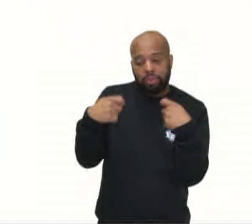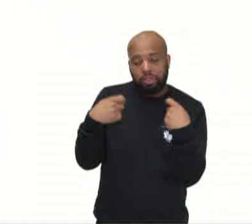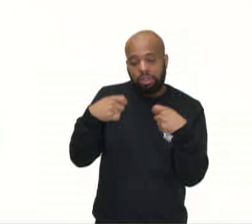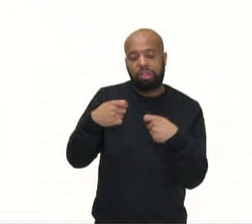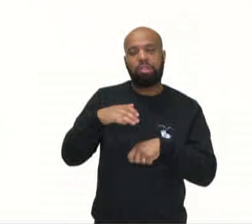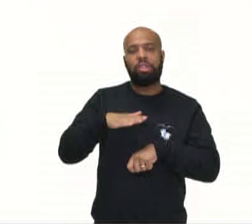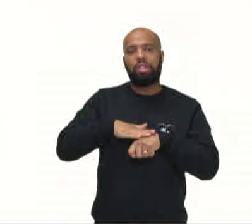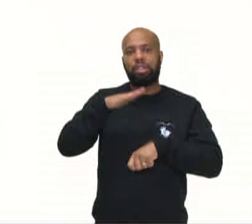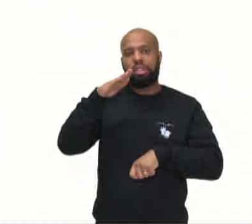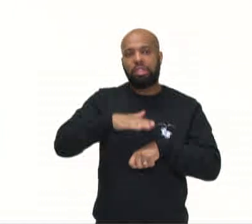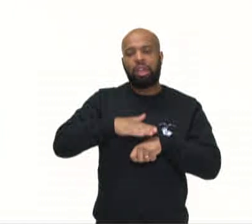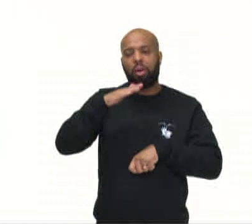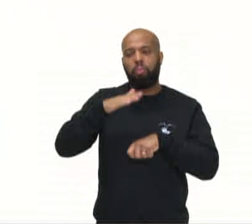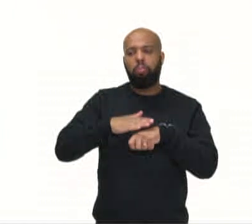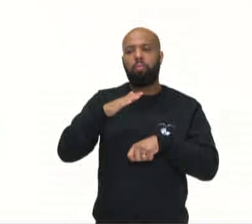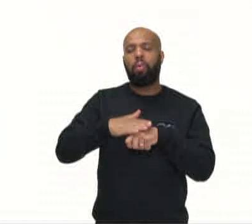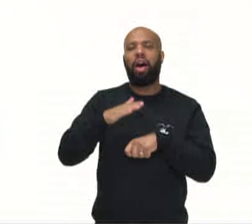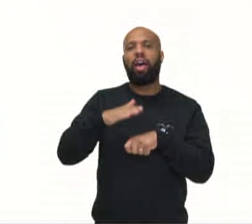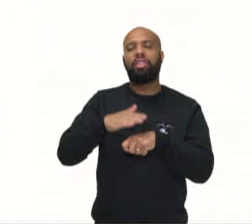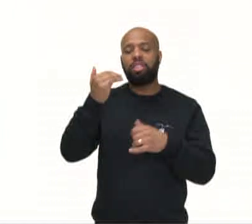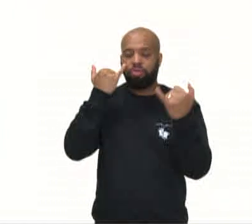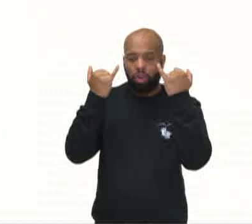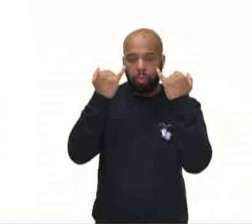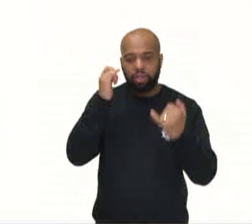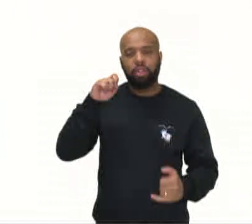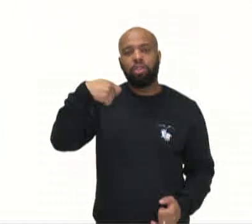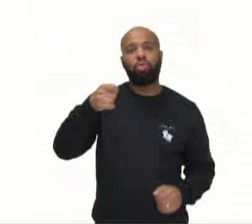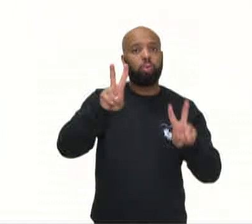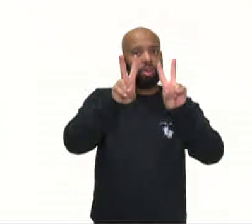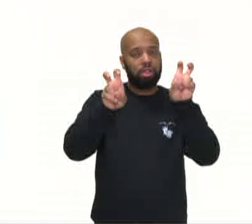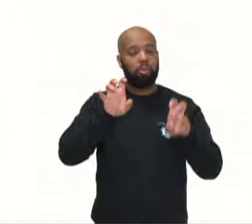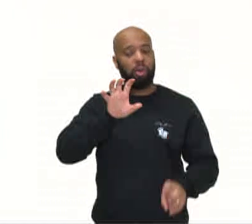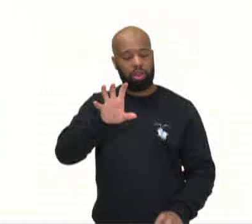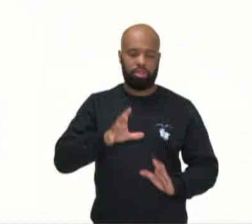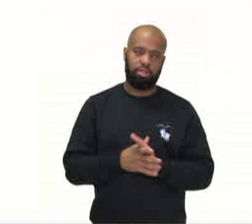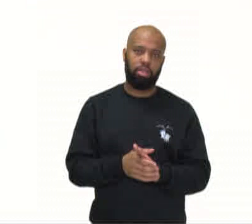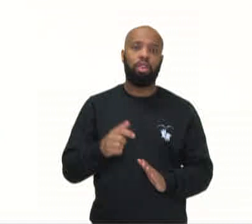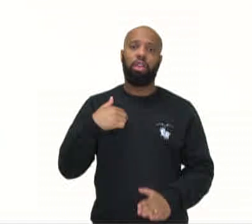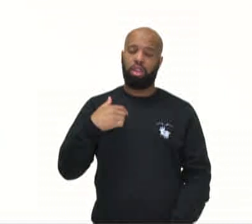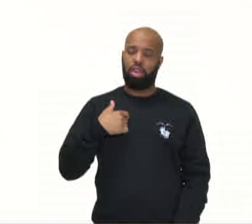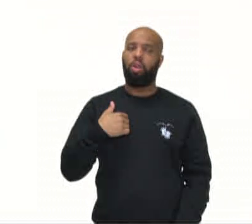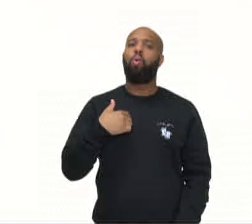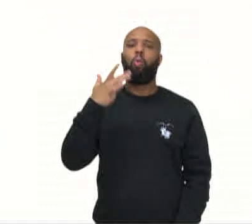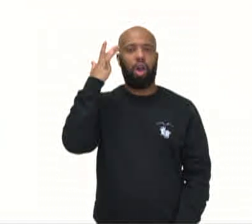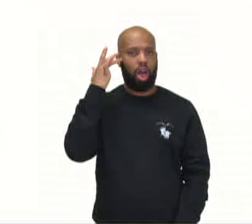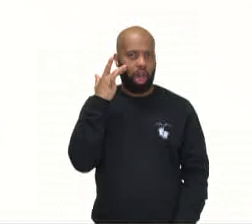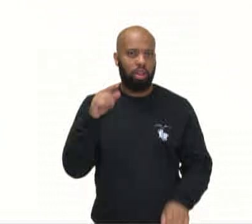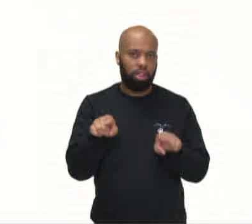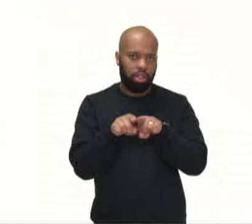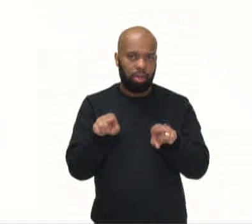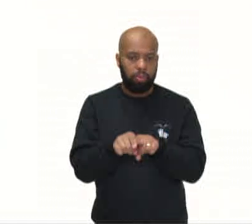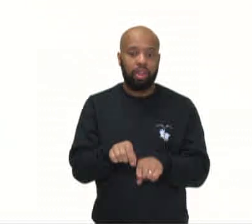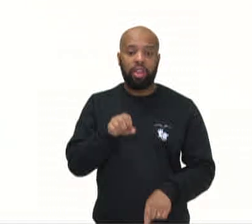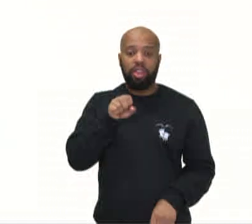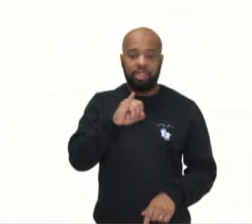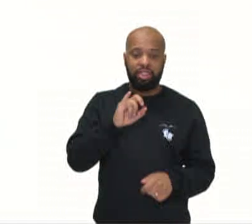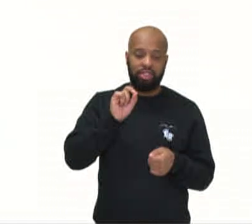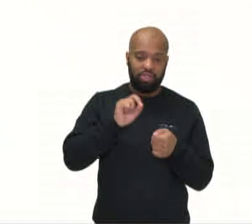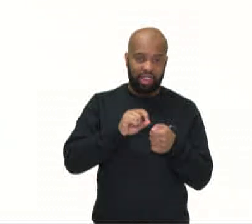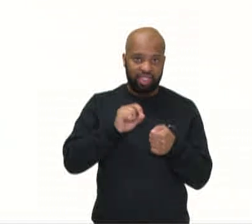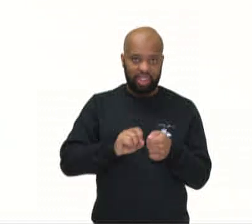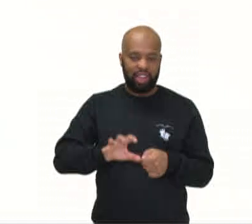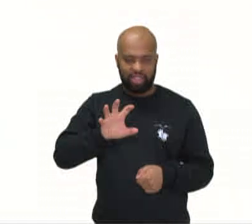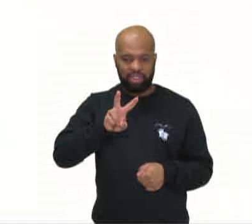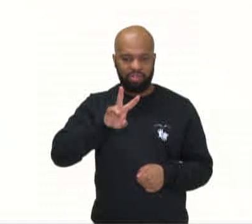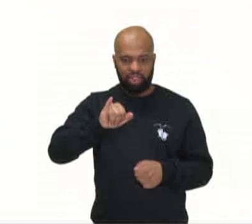de uma emissora mais informativa sobre o assunto. Acredito que com isso vai duplicar a